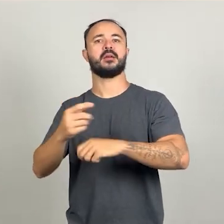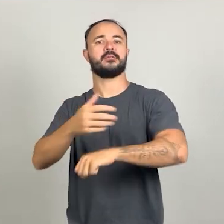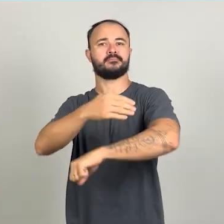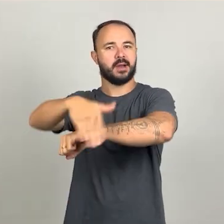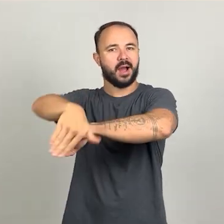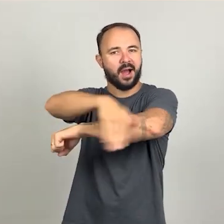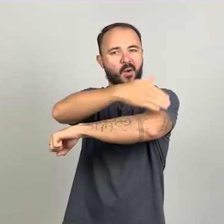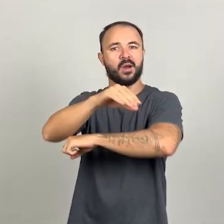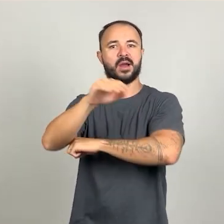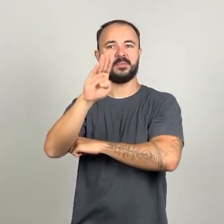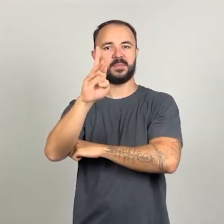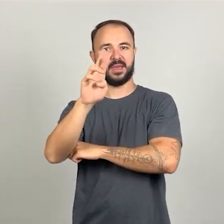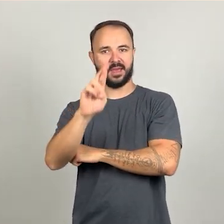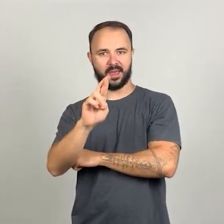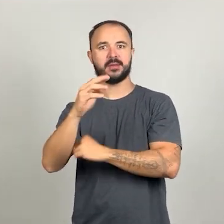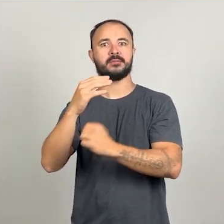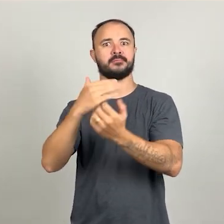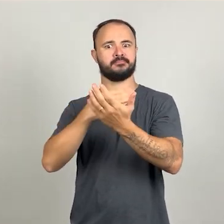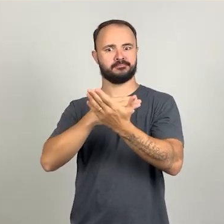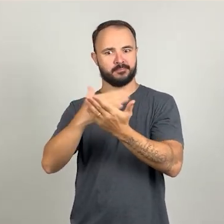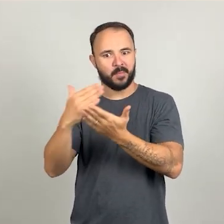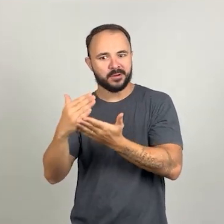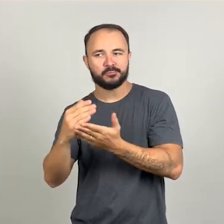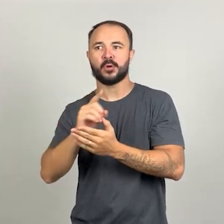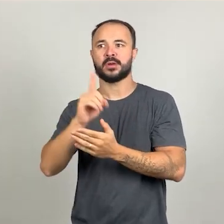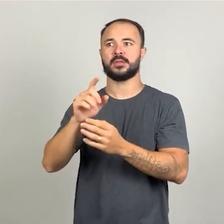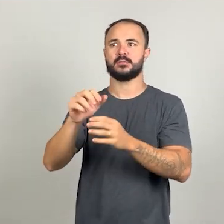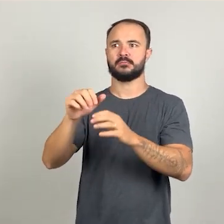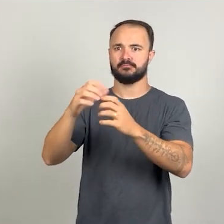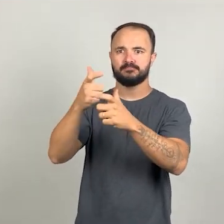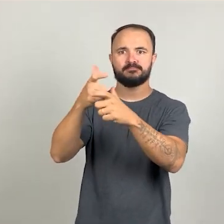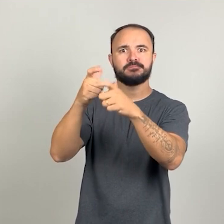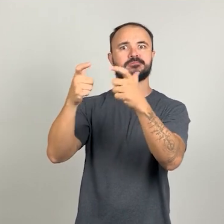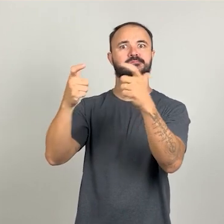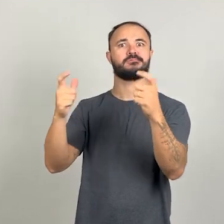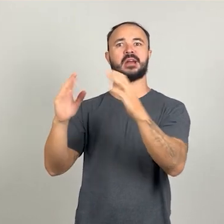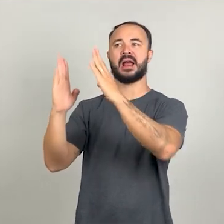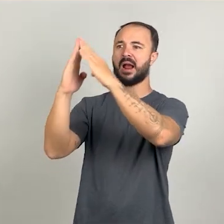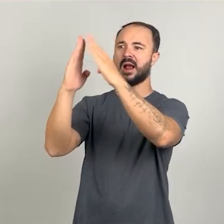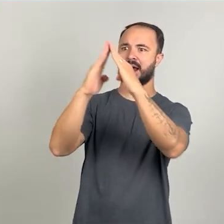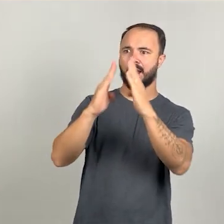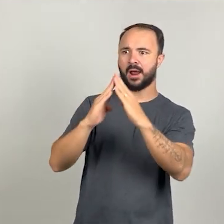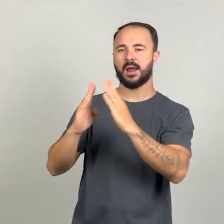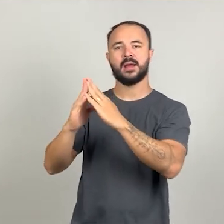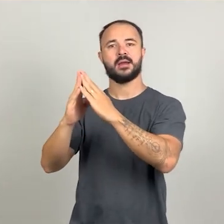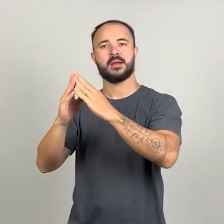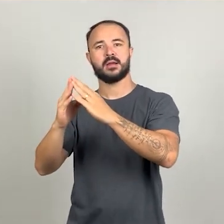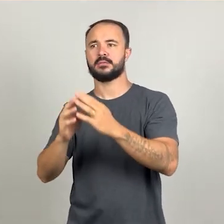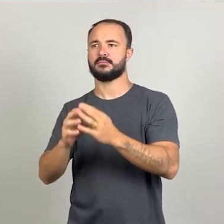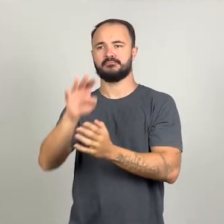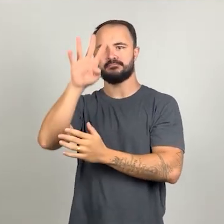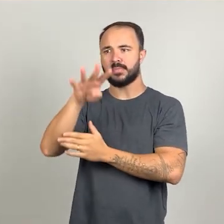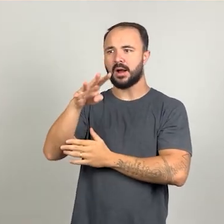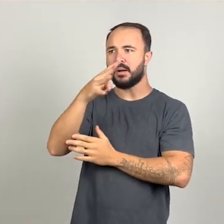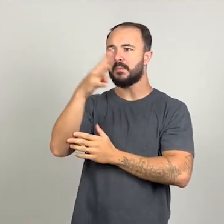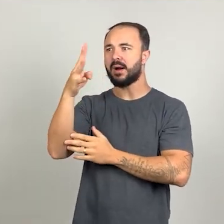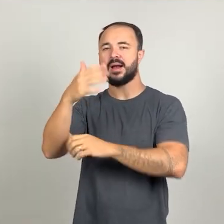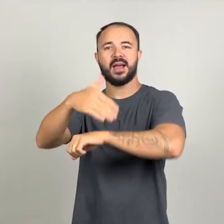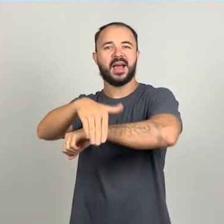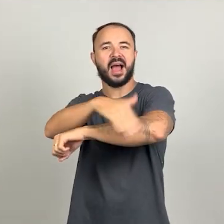já consegue compreender o quanto a construção da rodovia foi importante para a